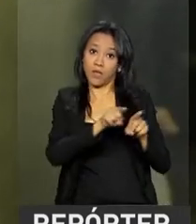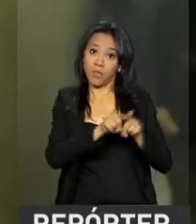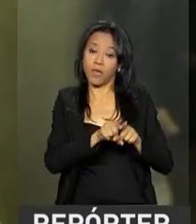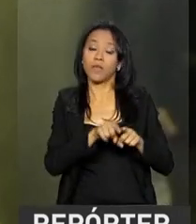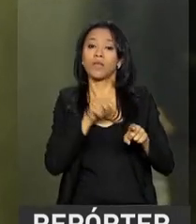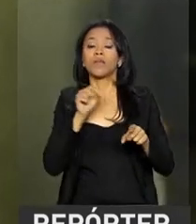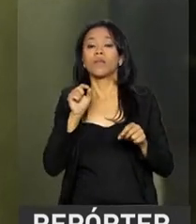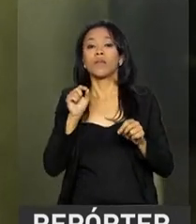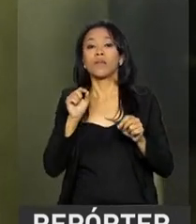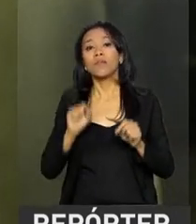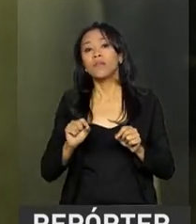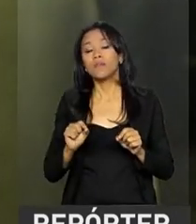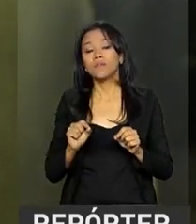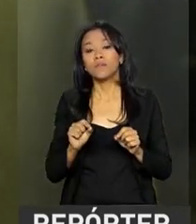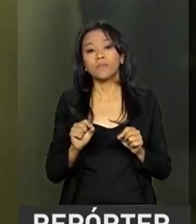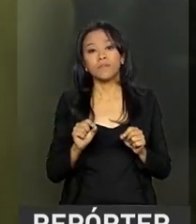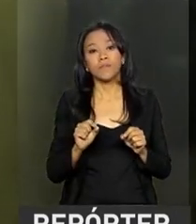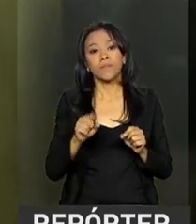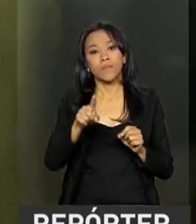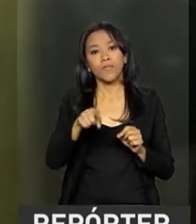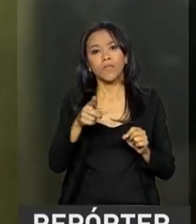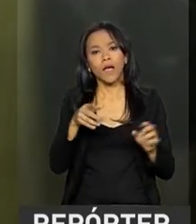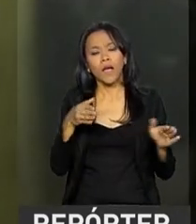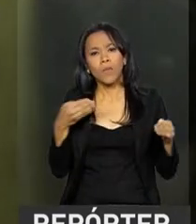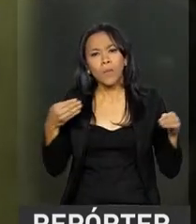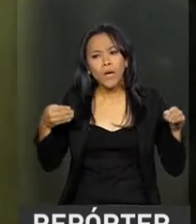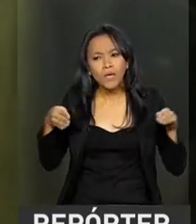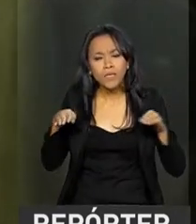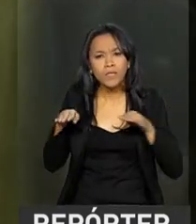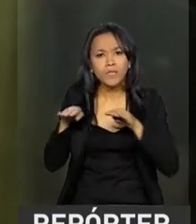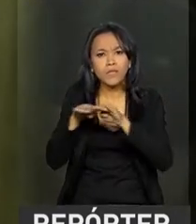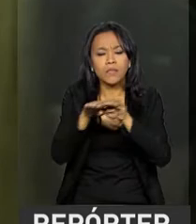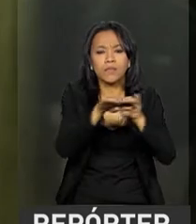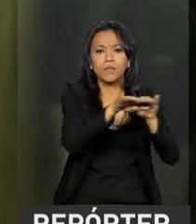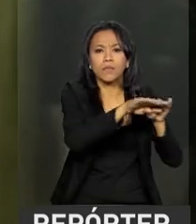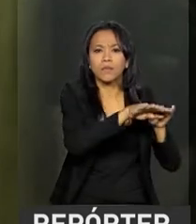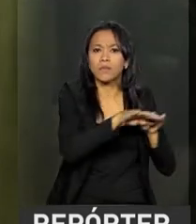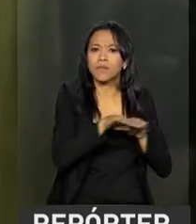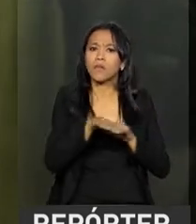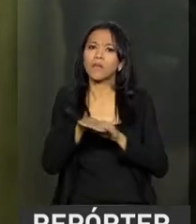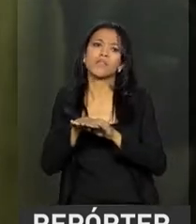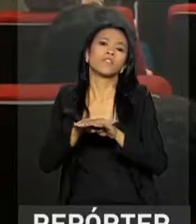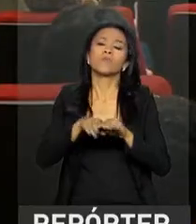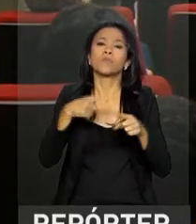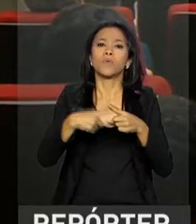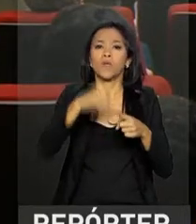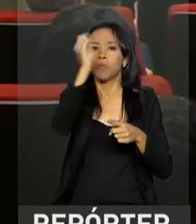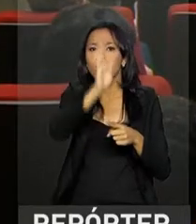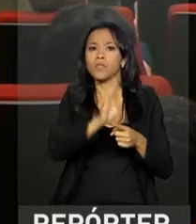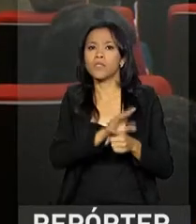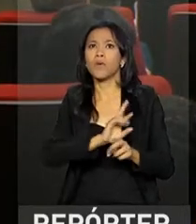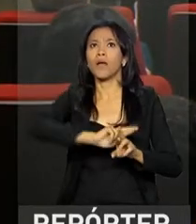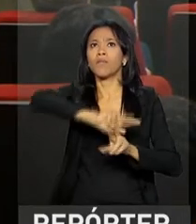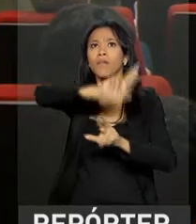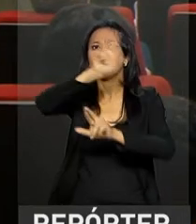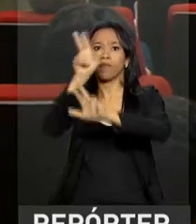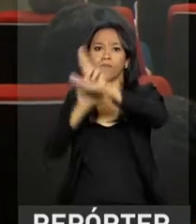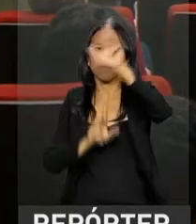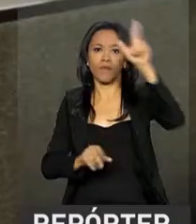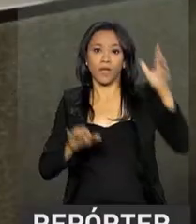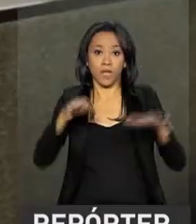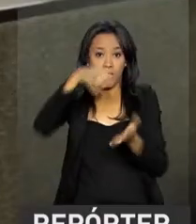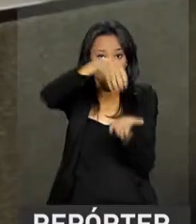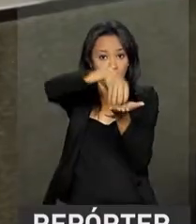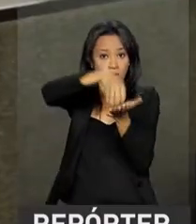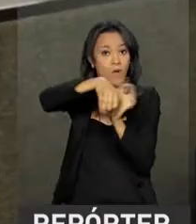isso diminui o uniformizada uma um país que na realidade plural ea ancine está de olho no cumprimento